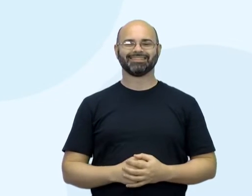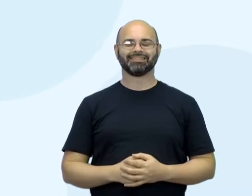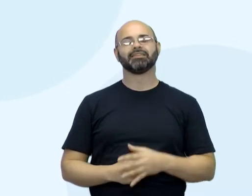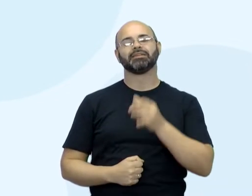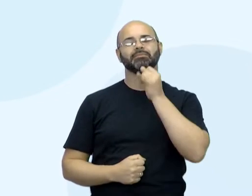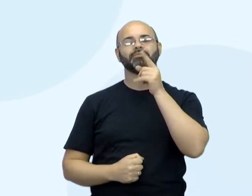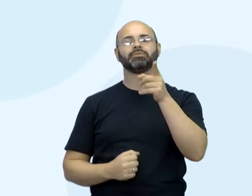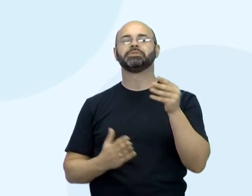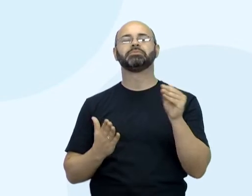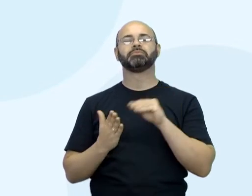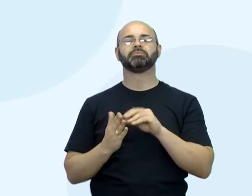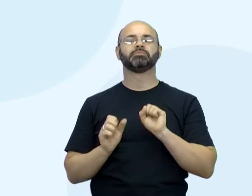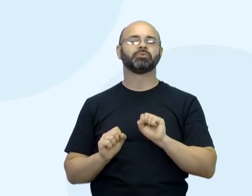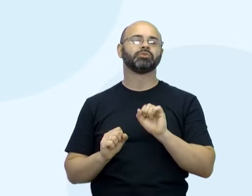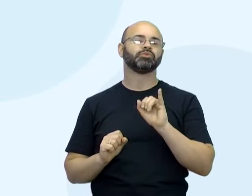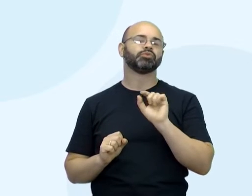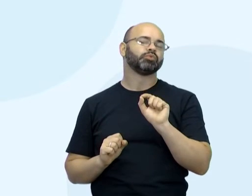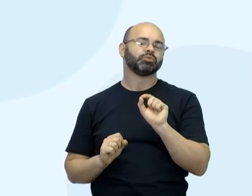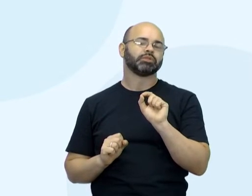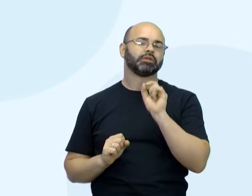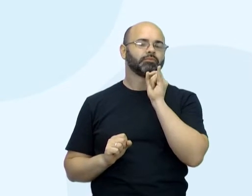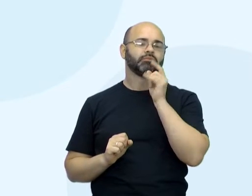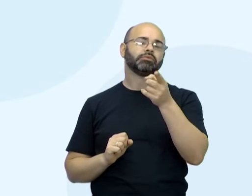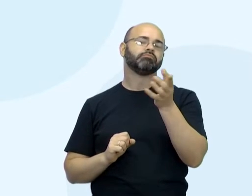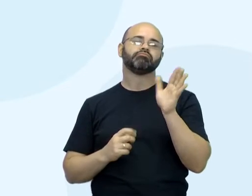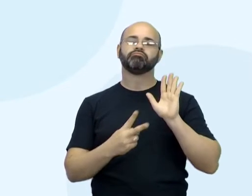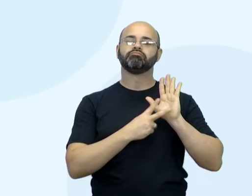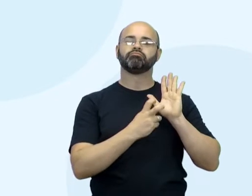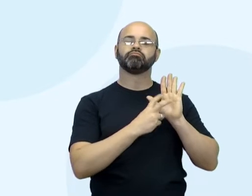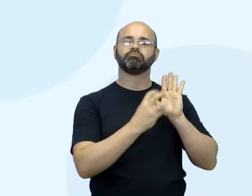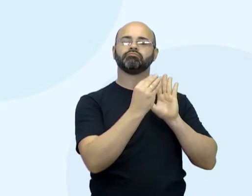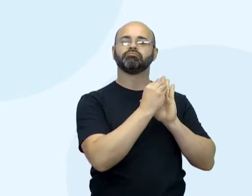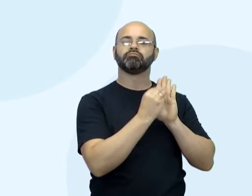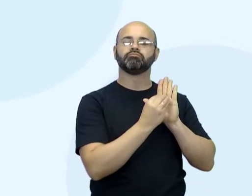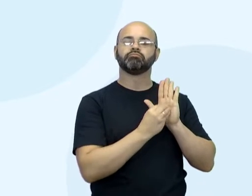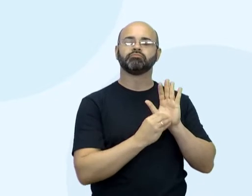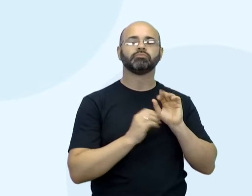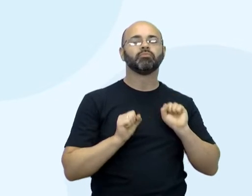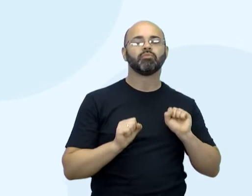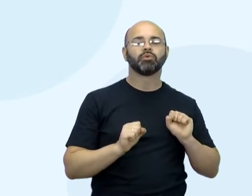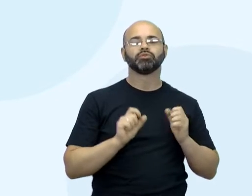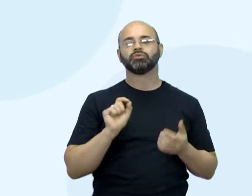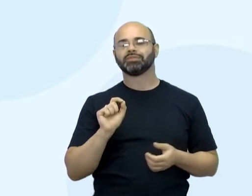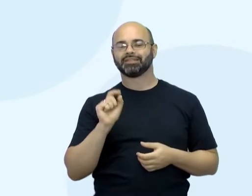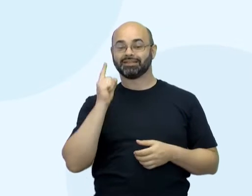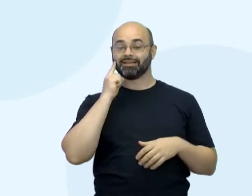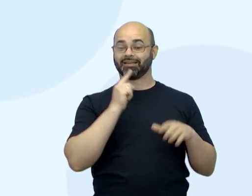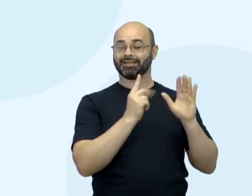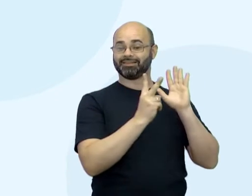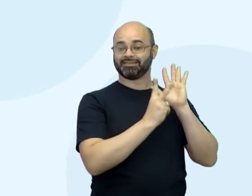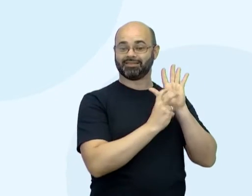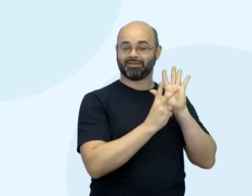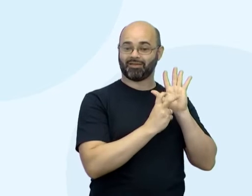pode colocar no seu glossário. Um misto aí de glossário com